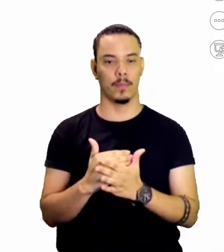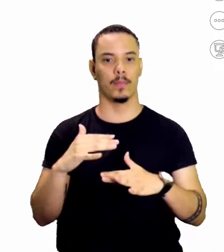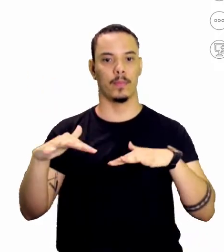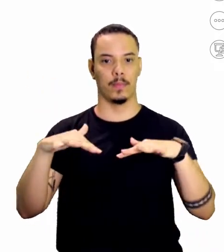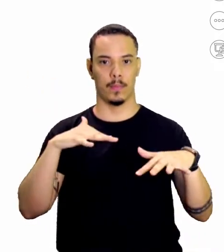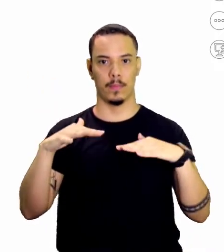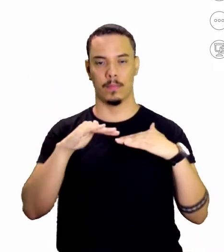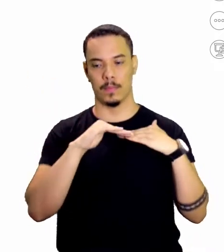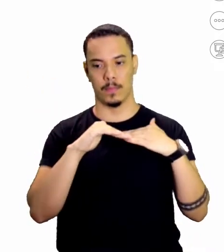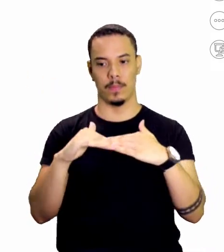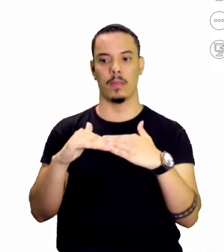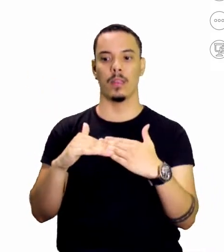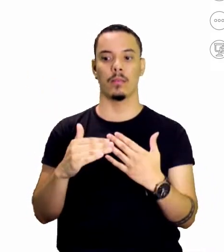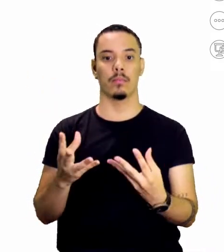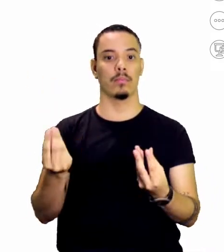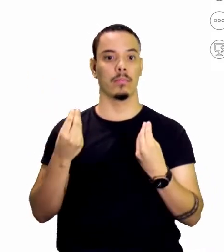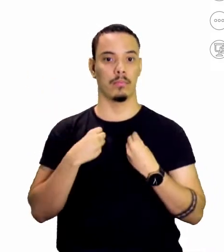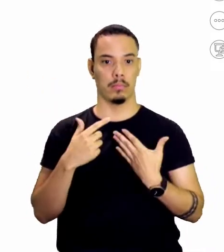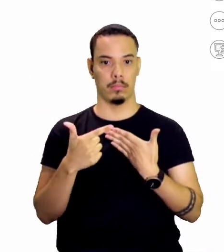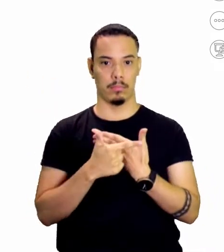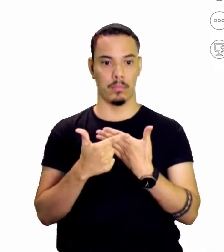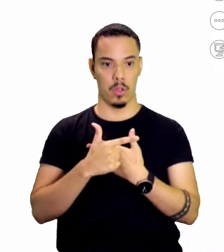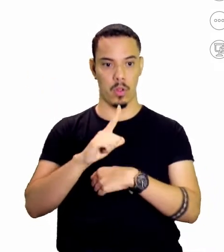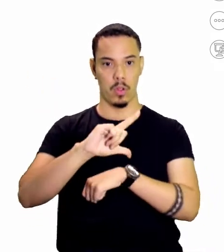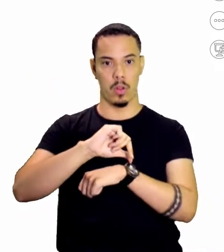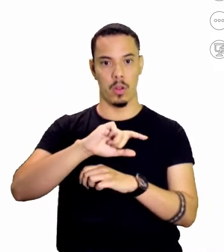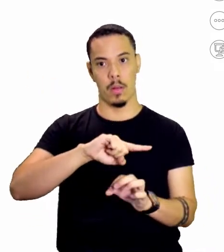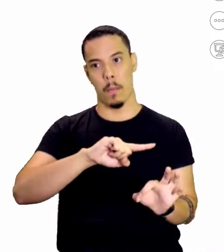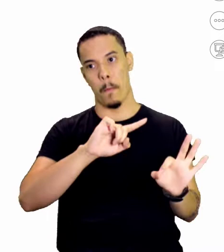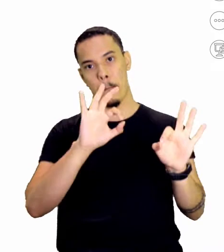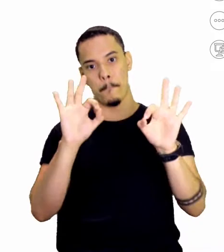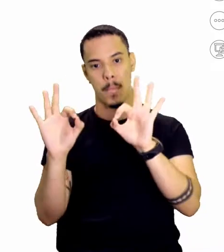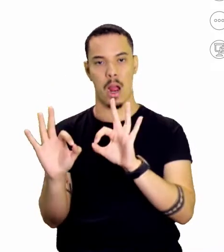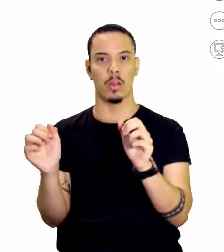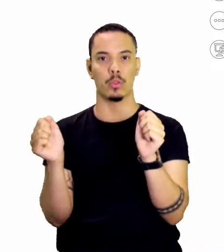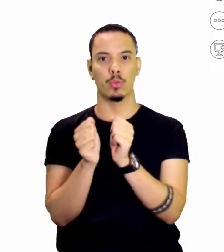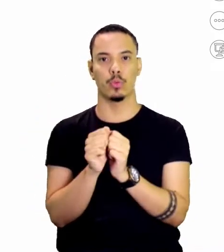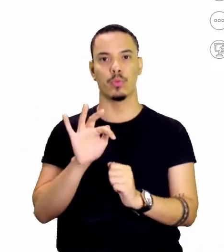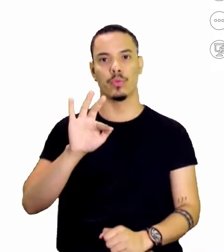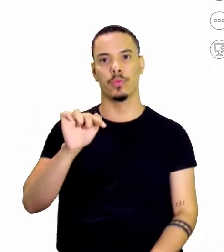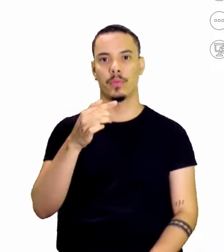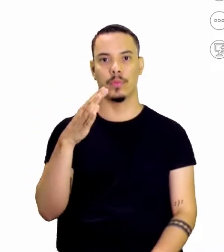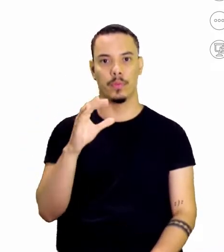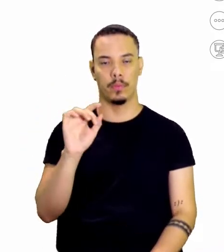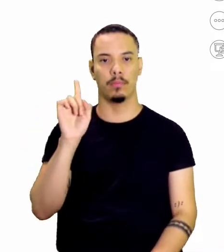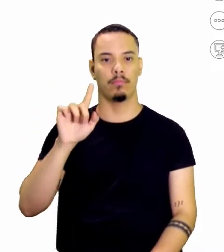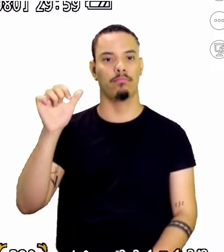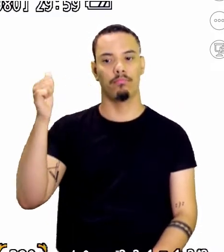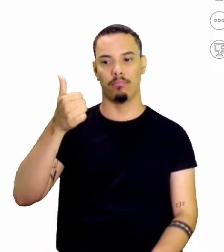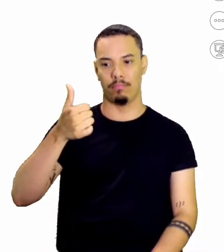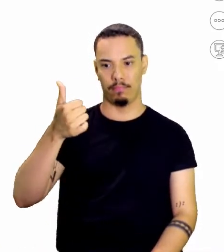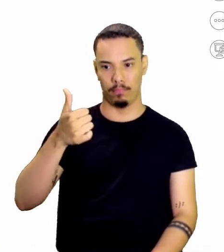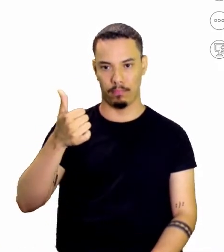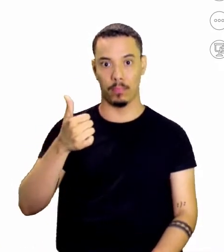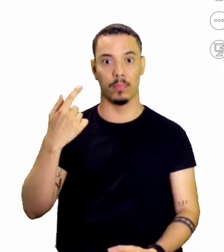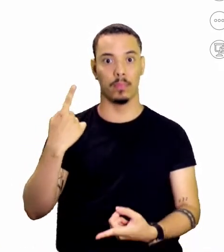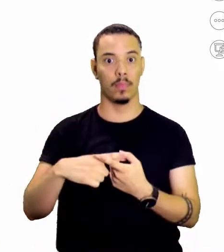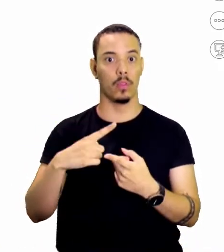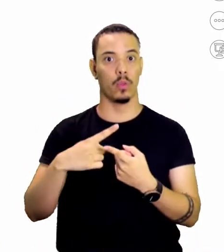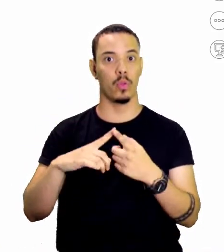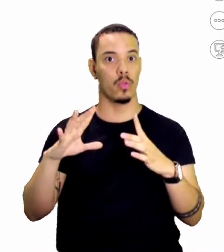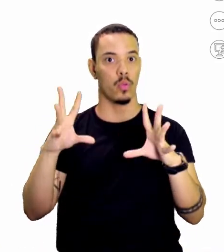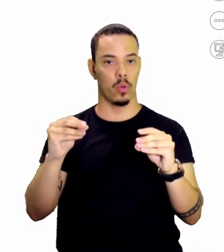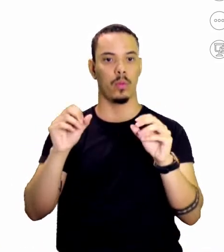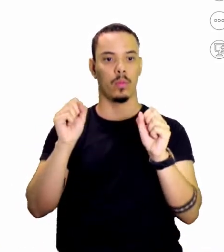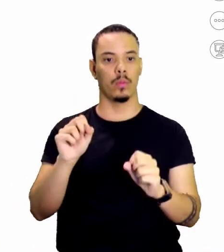no movimento uniforme ele veio da função horária do movimento uniforme que é uma função de primeiro grau Ok função você